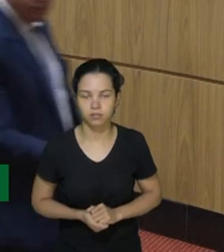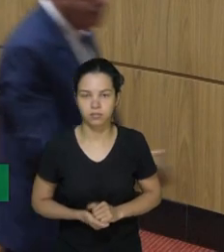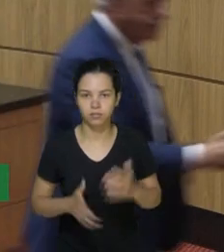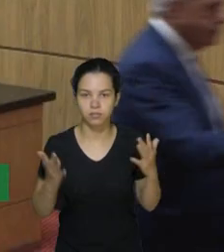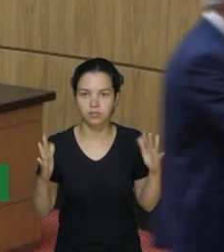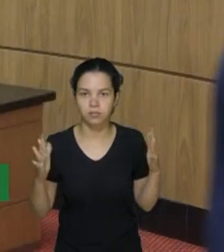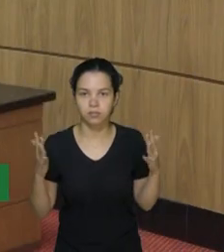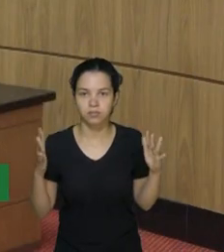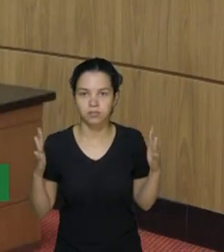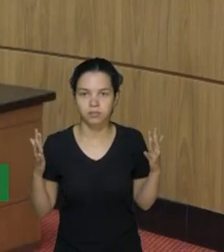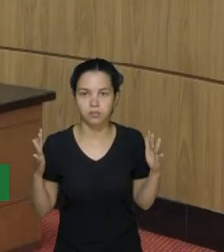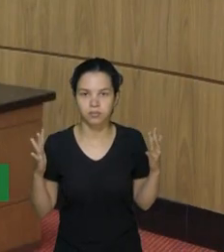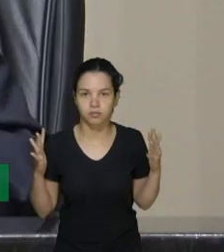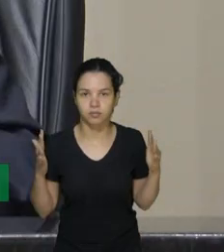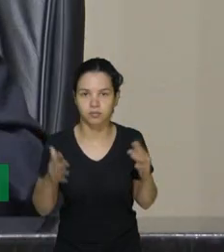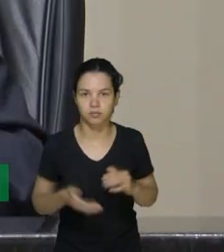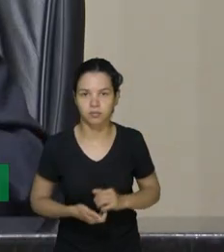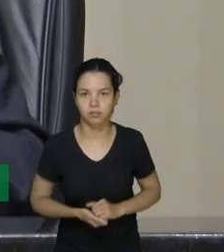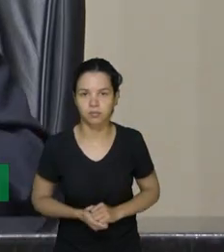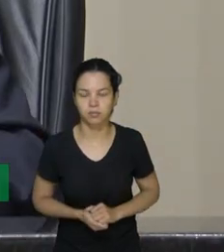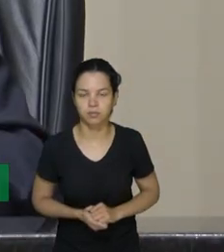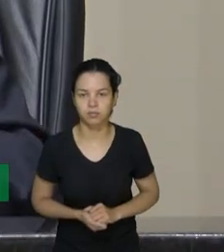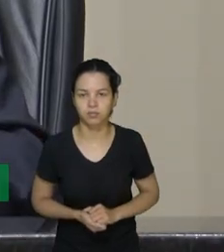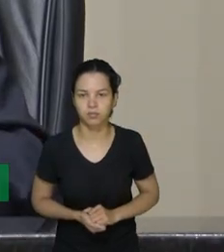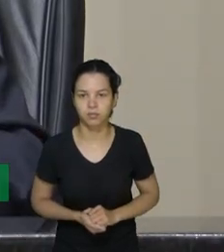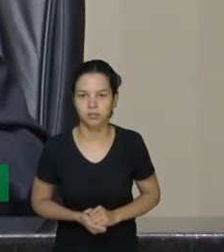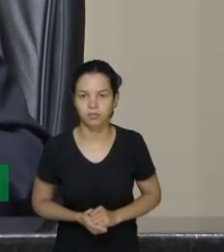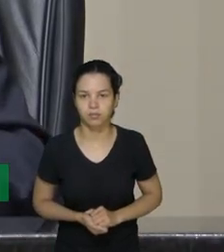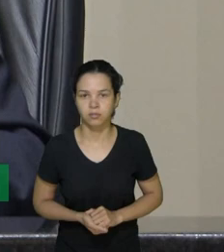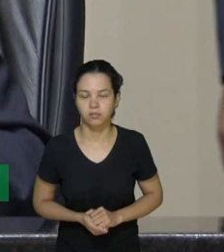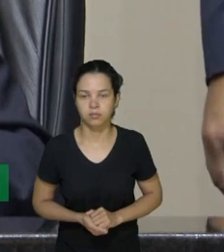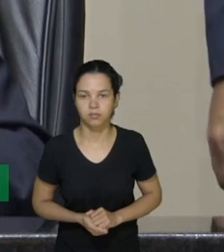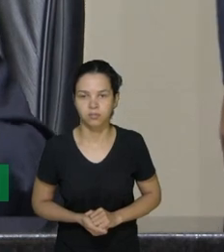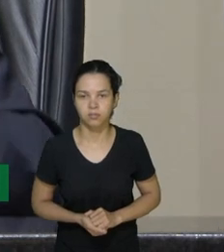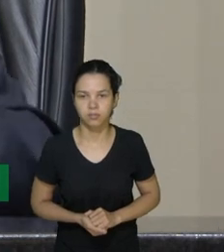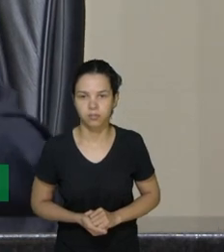Encerrar a presente sessão.